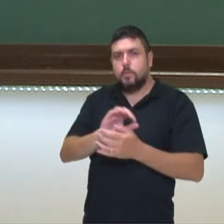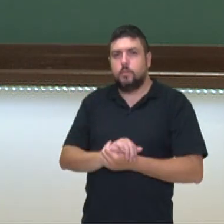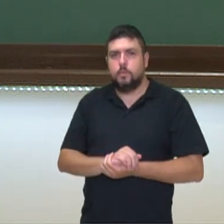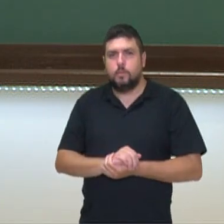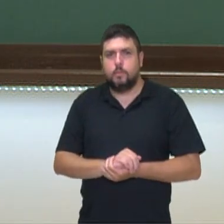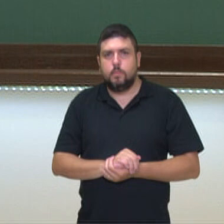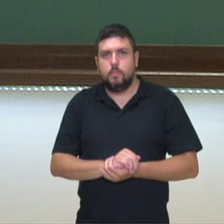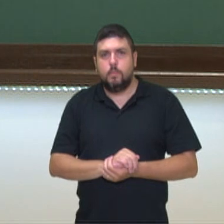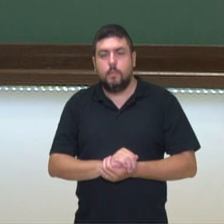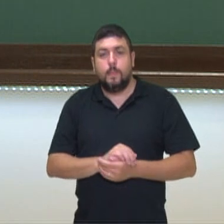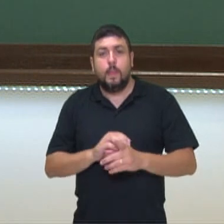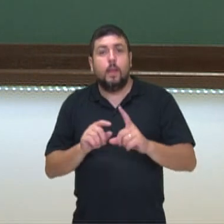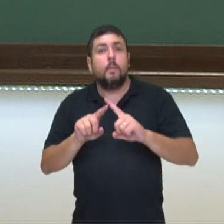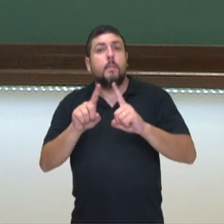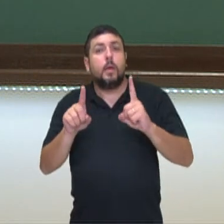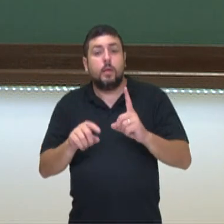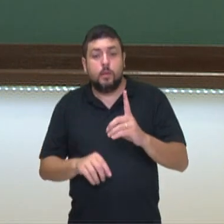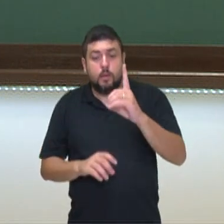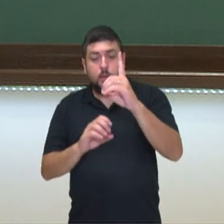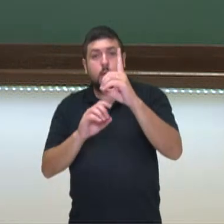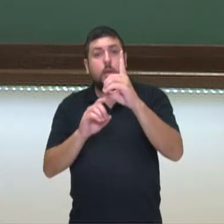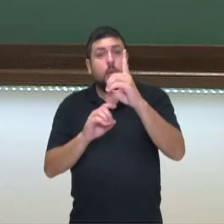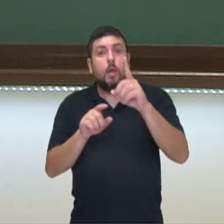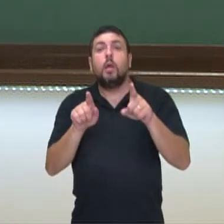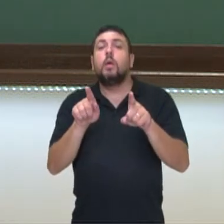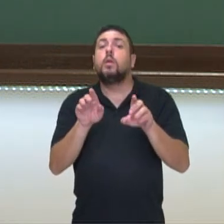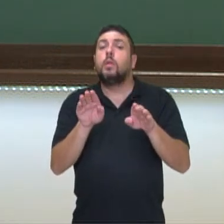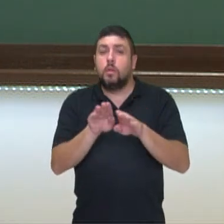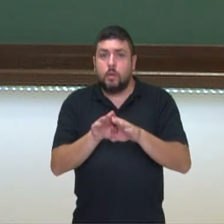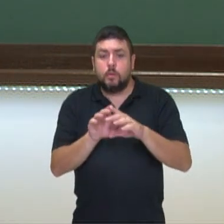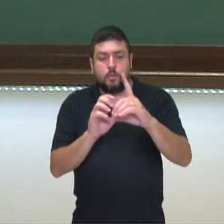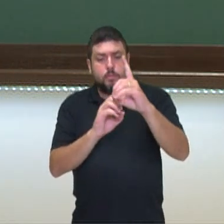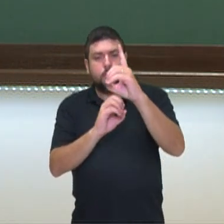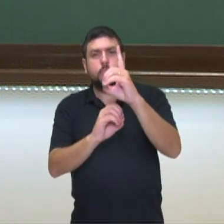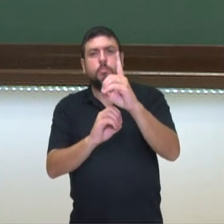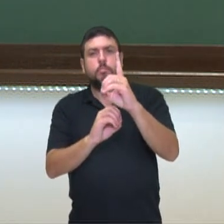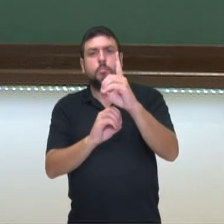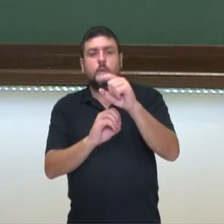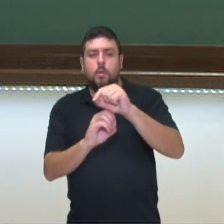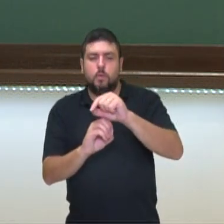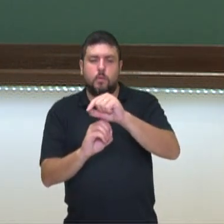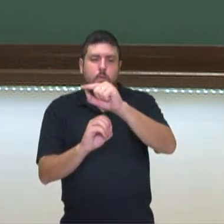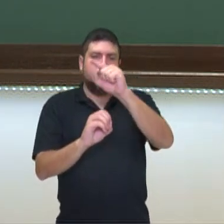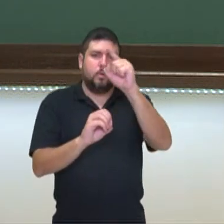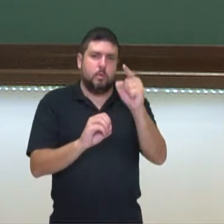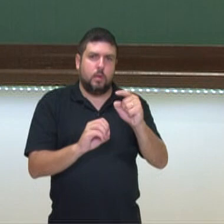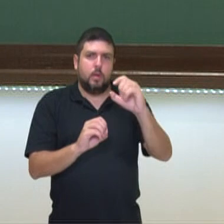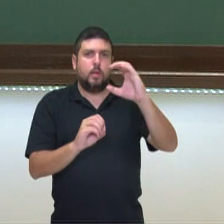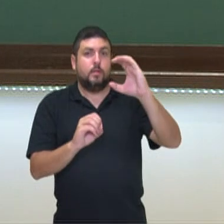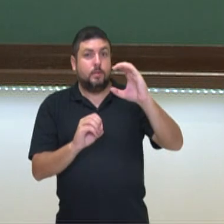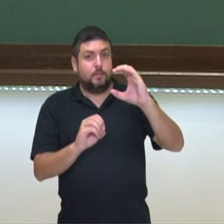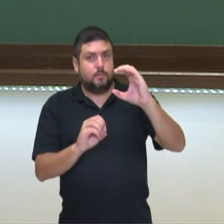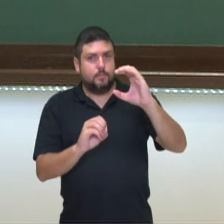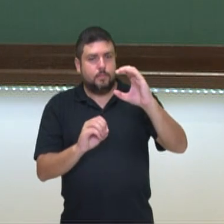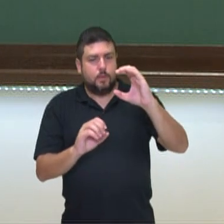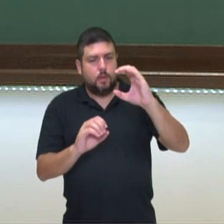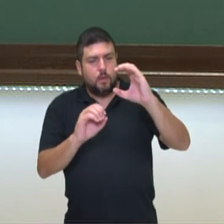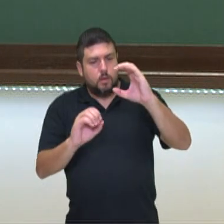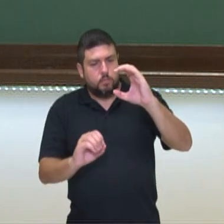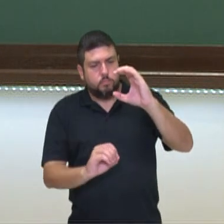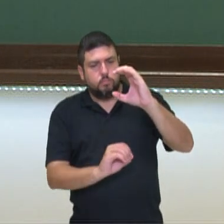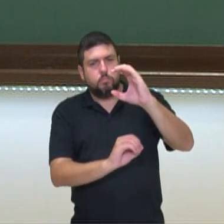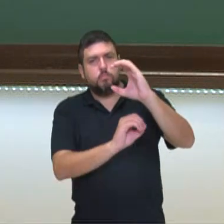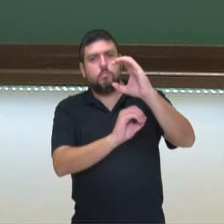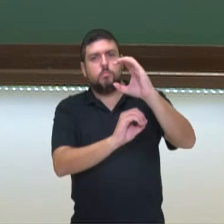Mas se eu não tenho ninguém aqui na dezena, então eu preciso olhar na ordem vizinha, que é a centena,